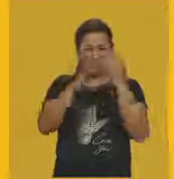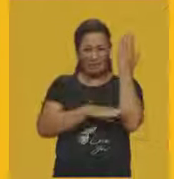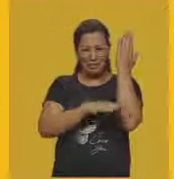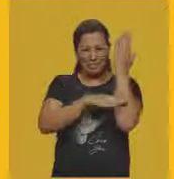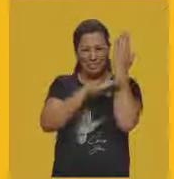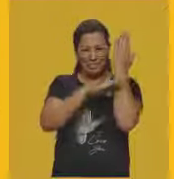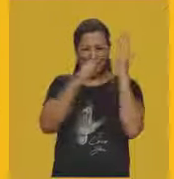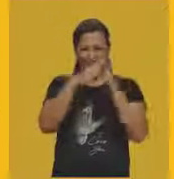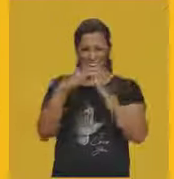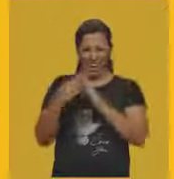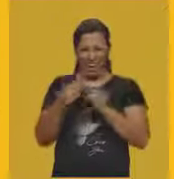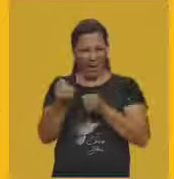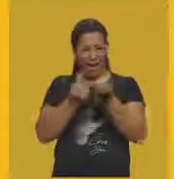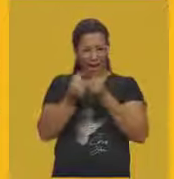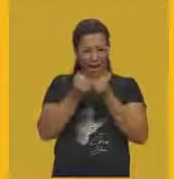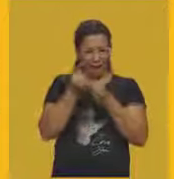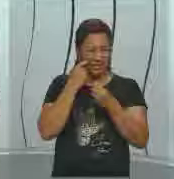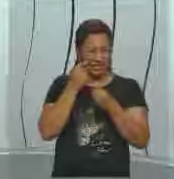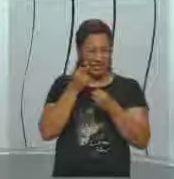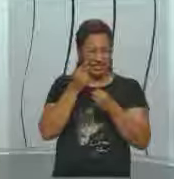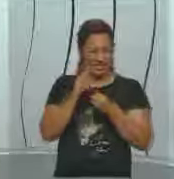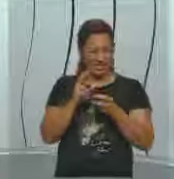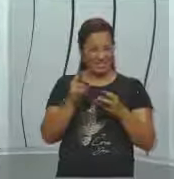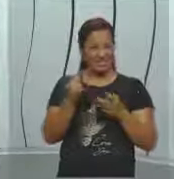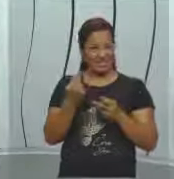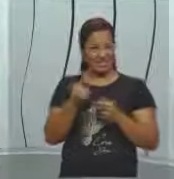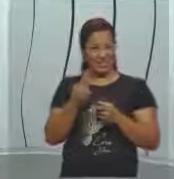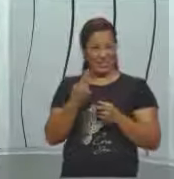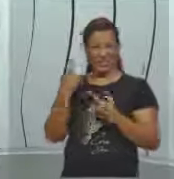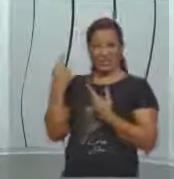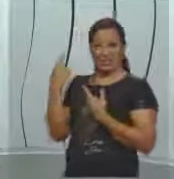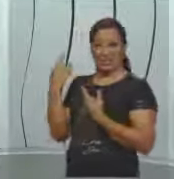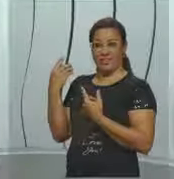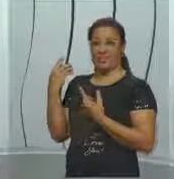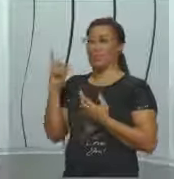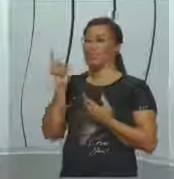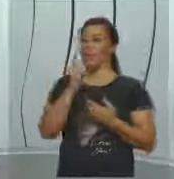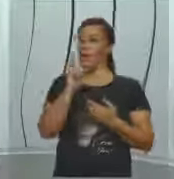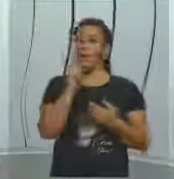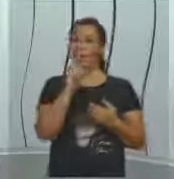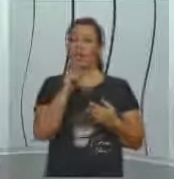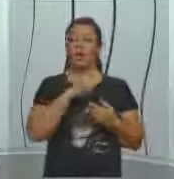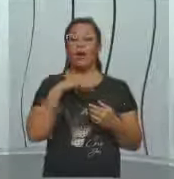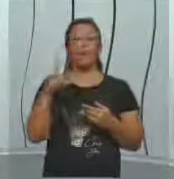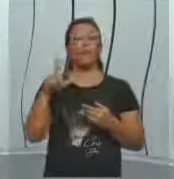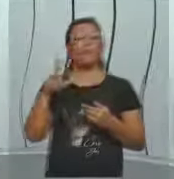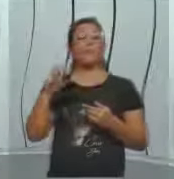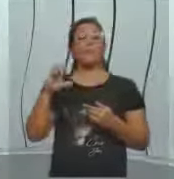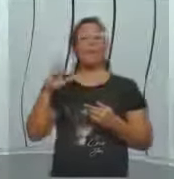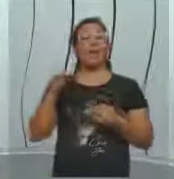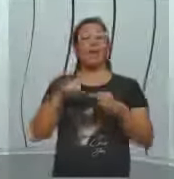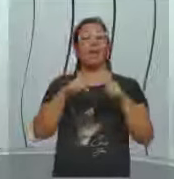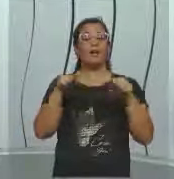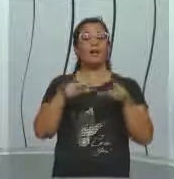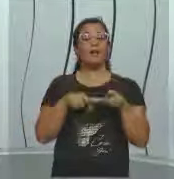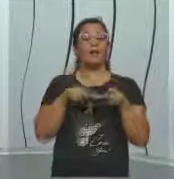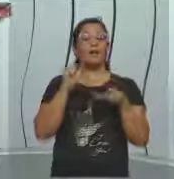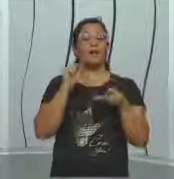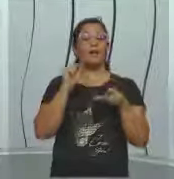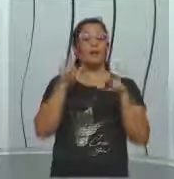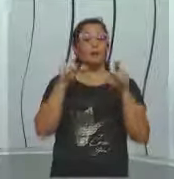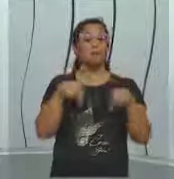ali, umas casas ou uns carros, né, se a gente pensar em estacionamento. Não, não, não. Aquilo ali também é uma placa de computador, uma placa